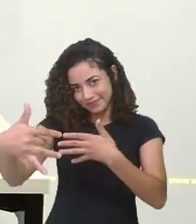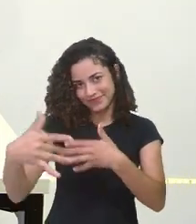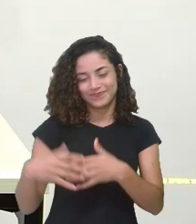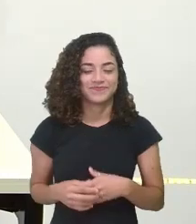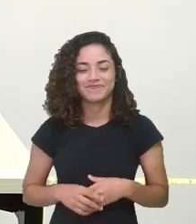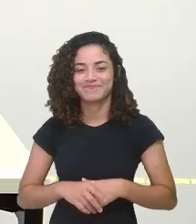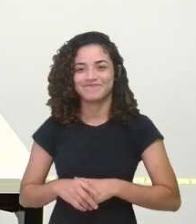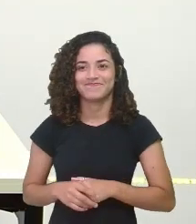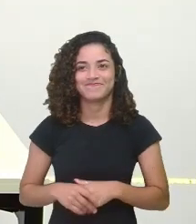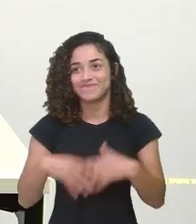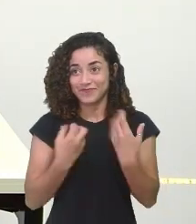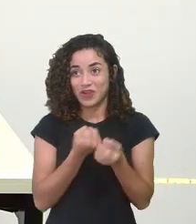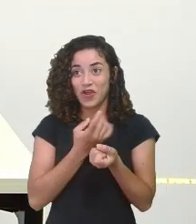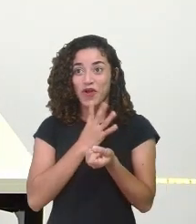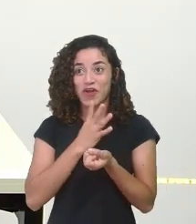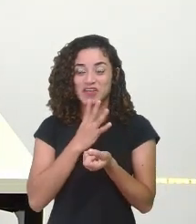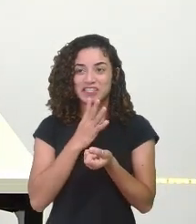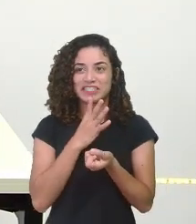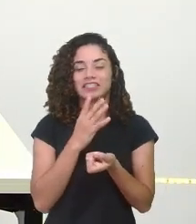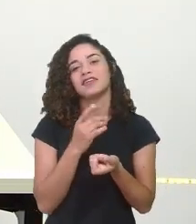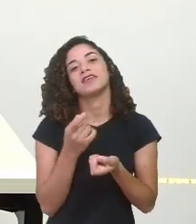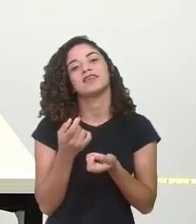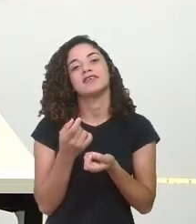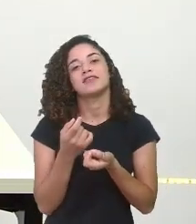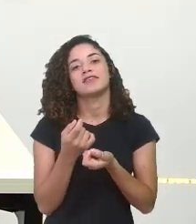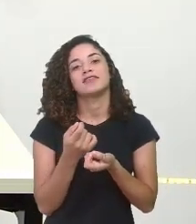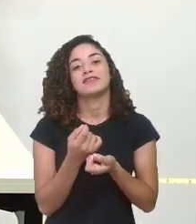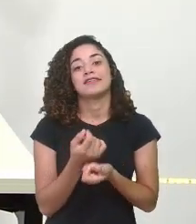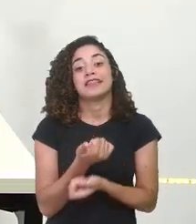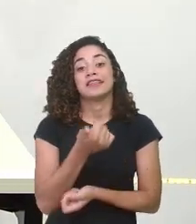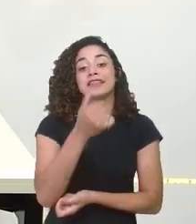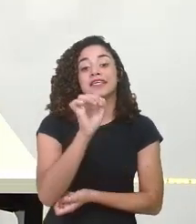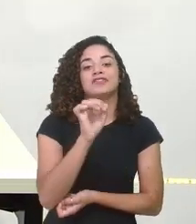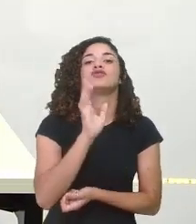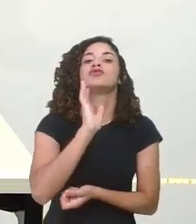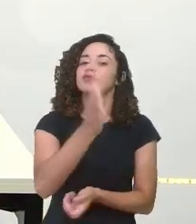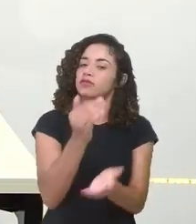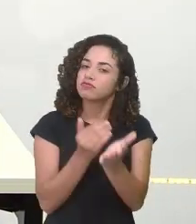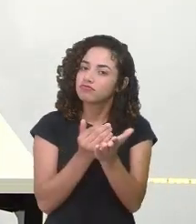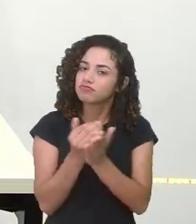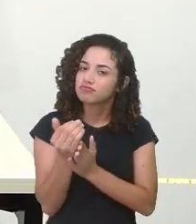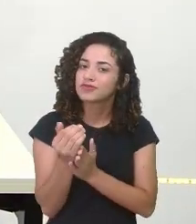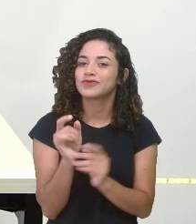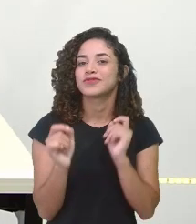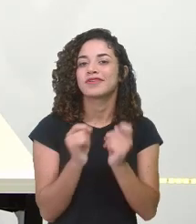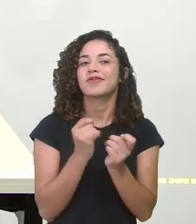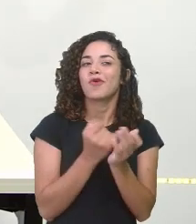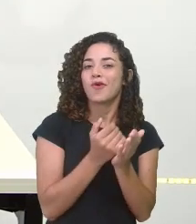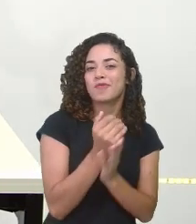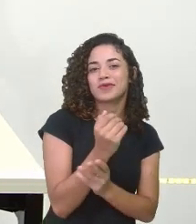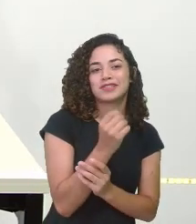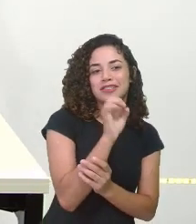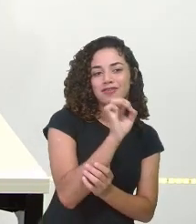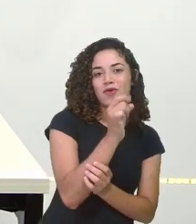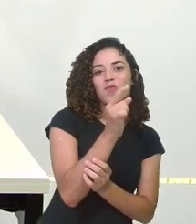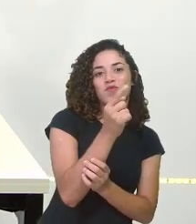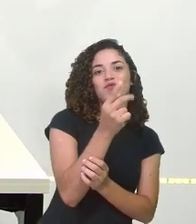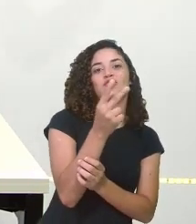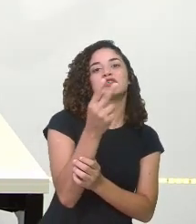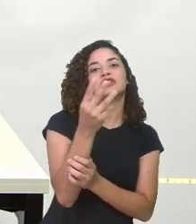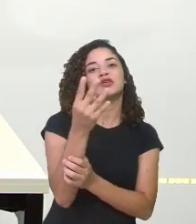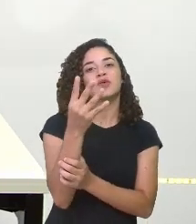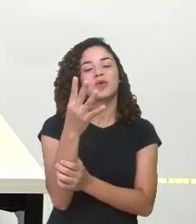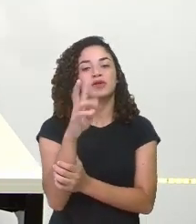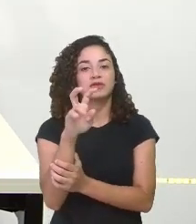Então, vamos conhecer agora a família do número 10. Olha, a gente fez o início, tá? A gente viu os números